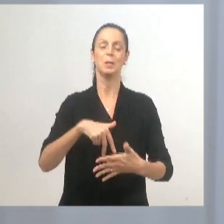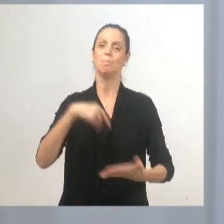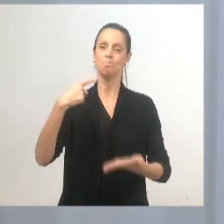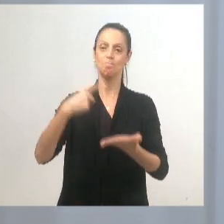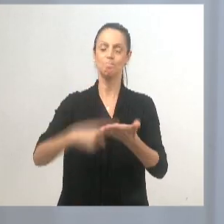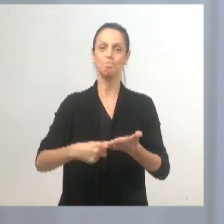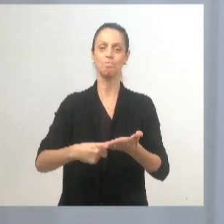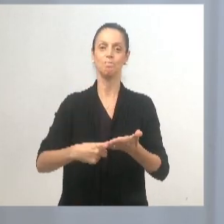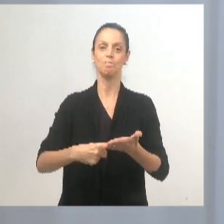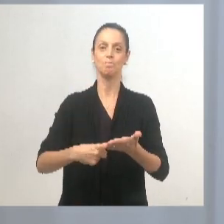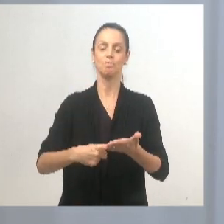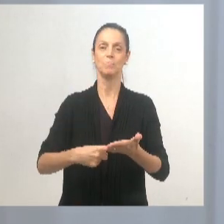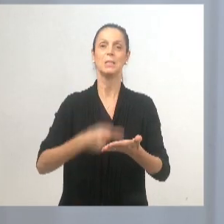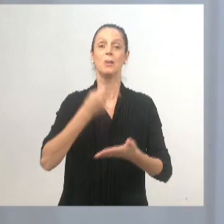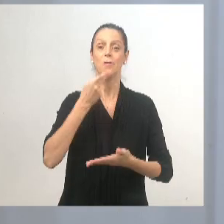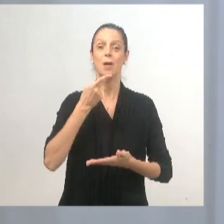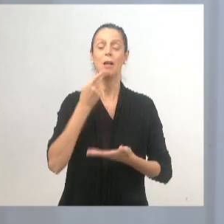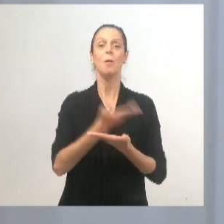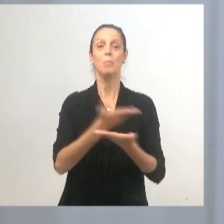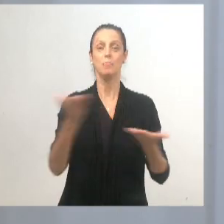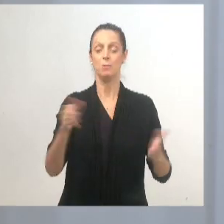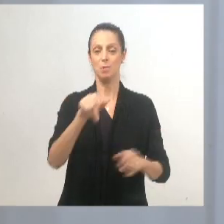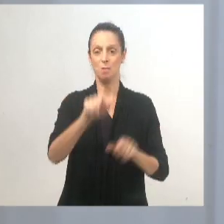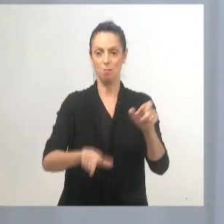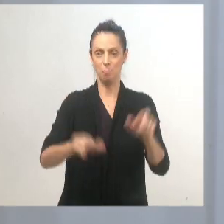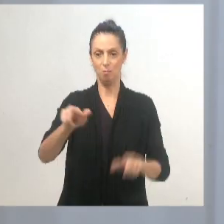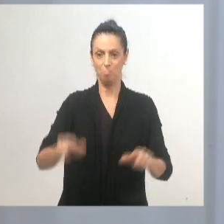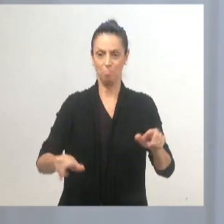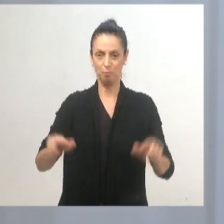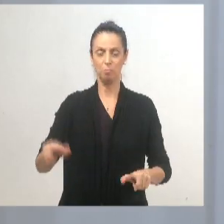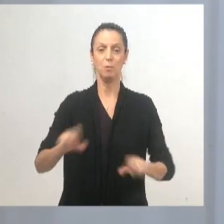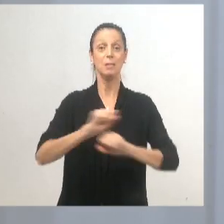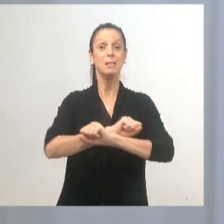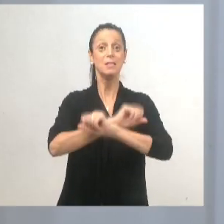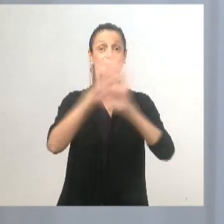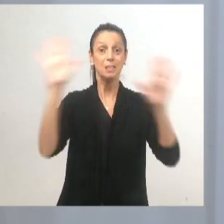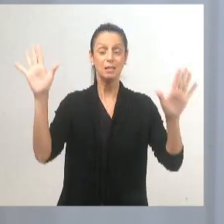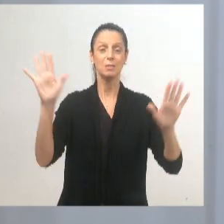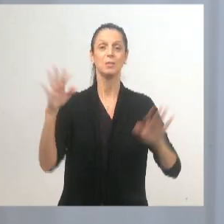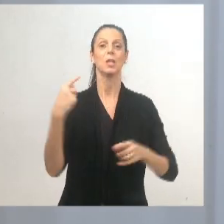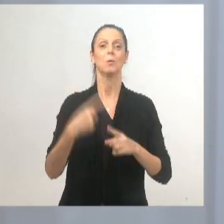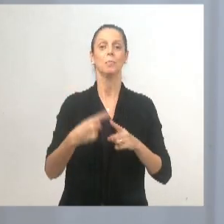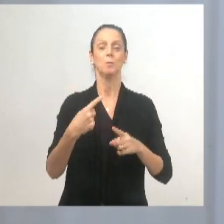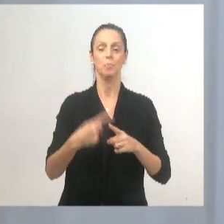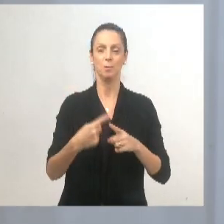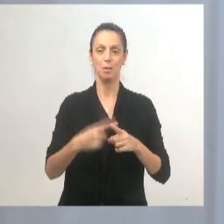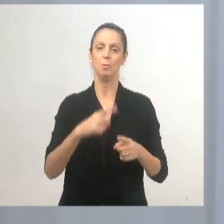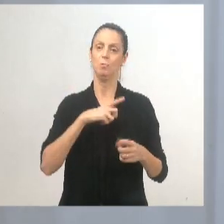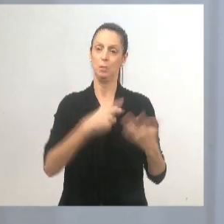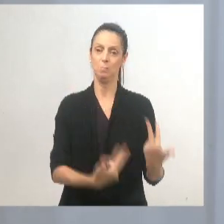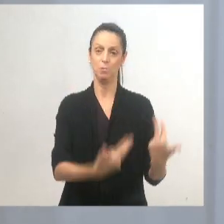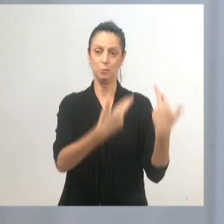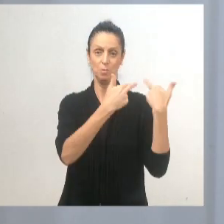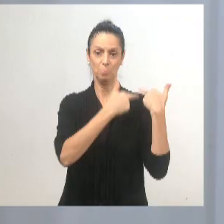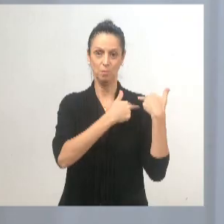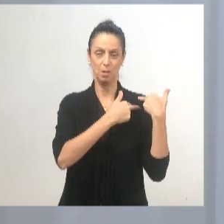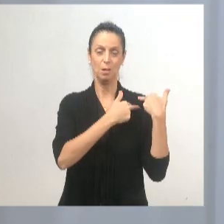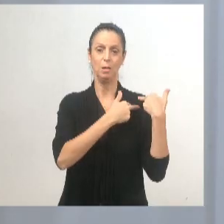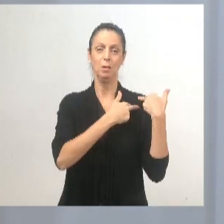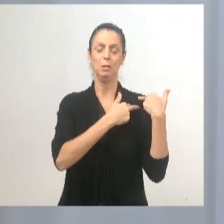compromisso de prestar contas à população e esclarecer com responsabilidade e